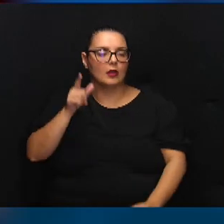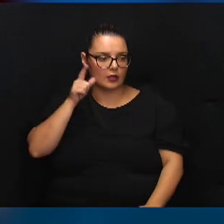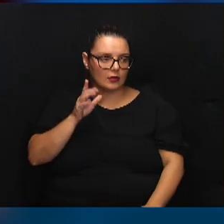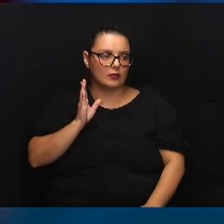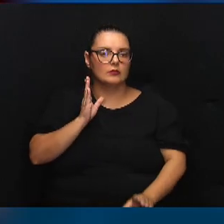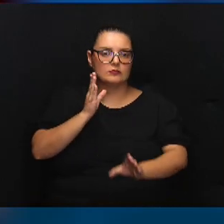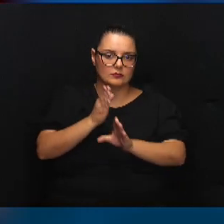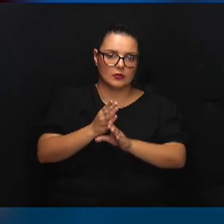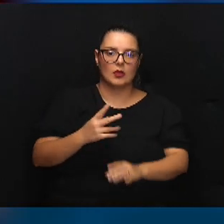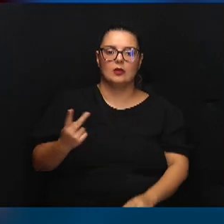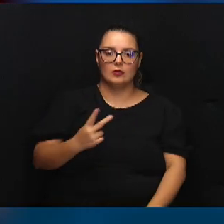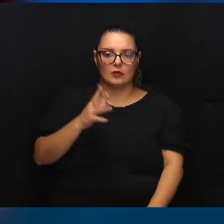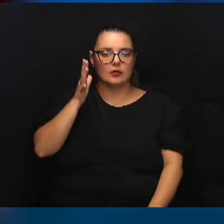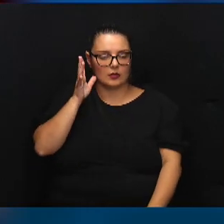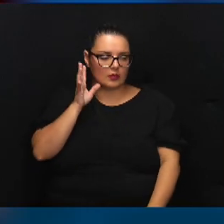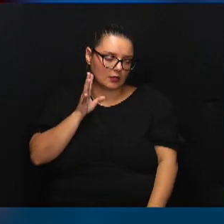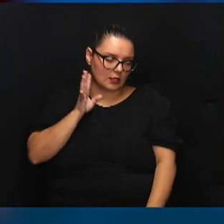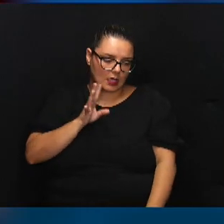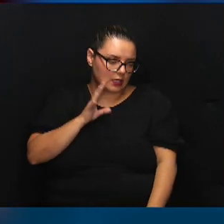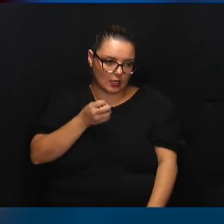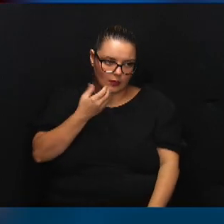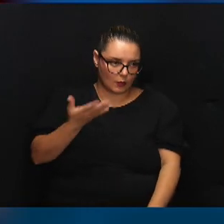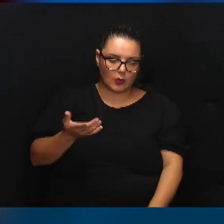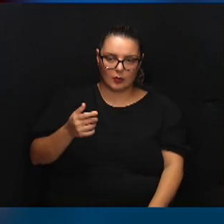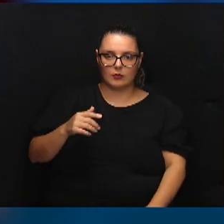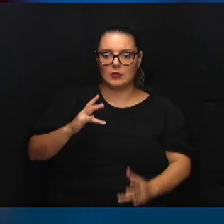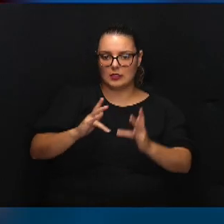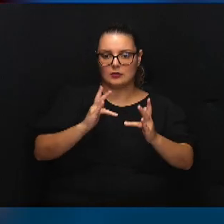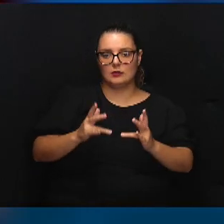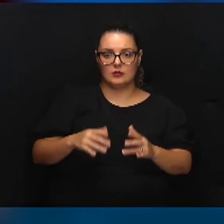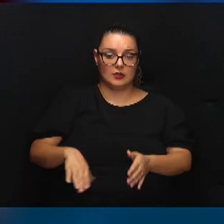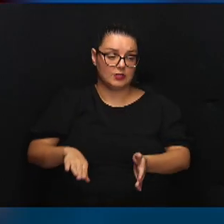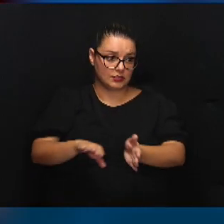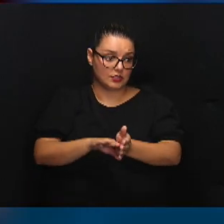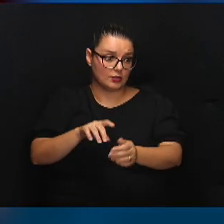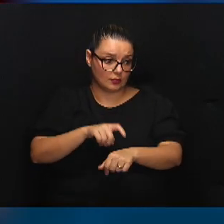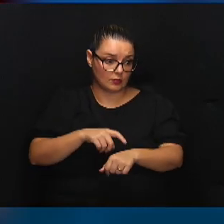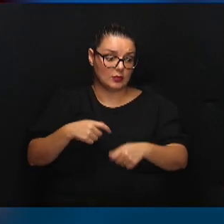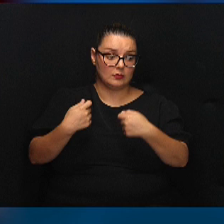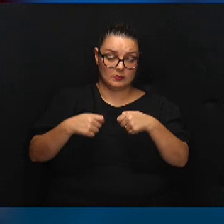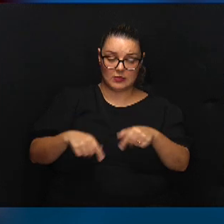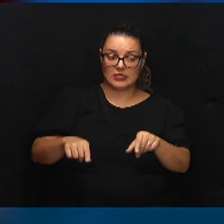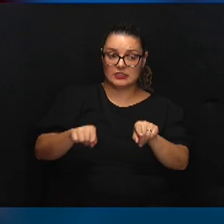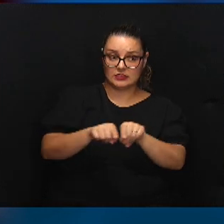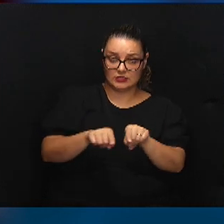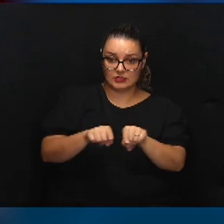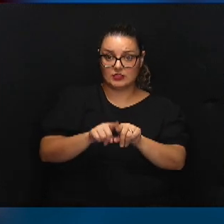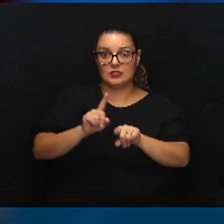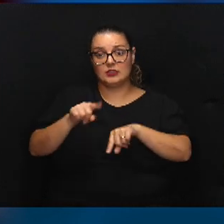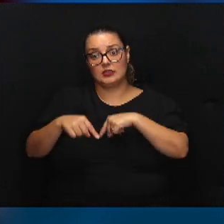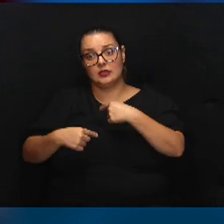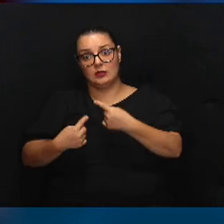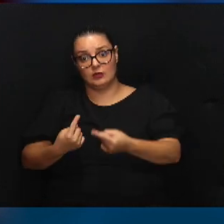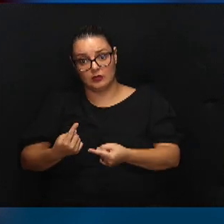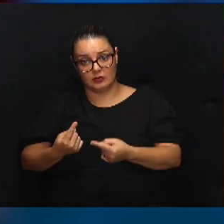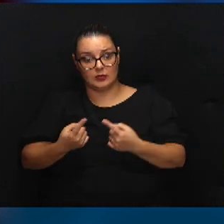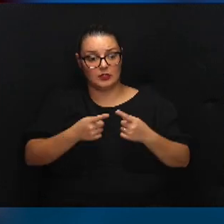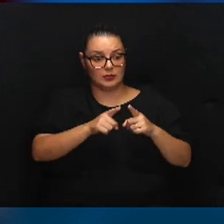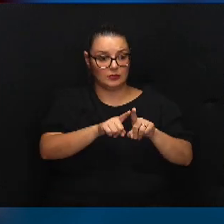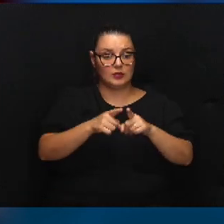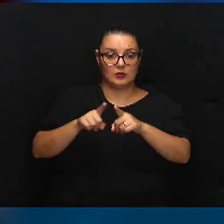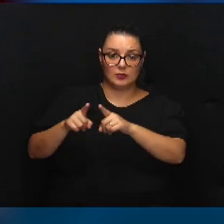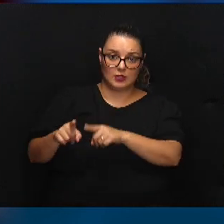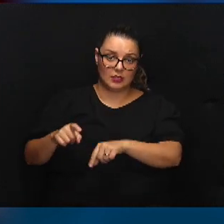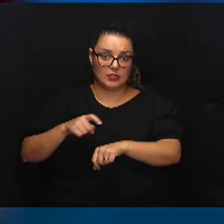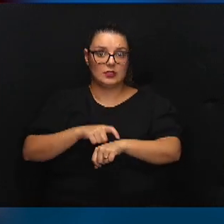num valor que é legal para elas. Você acha que vai chegar um ponto que você vai precisar também ter outras parceiras